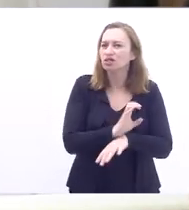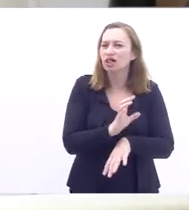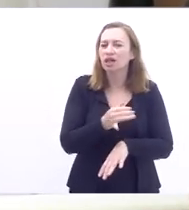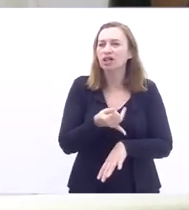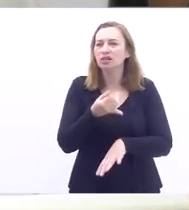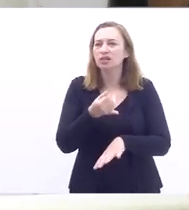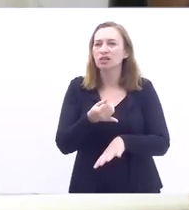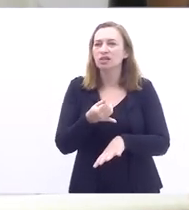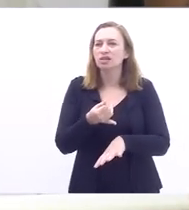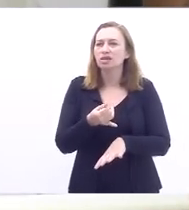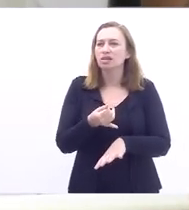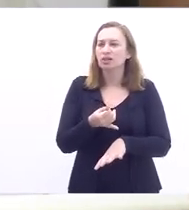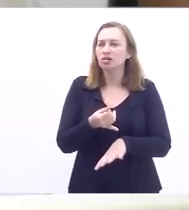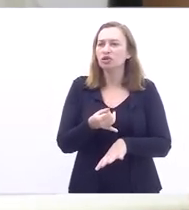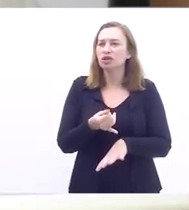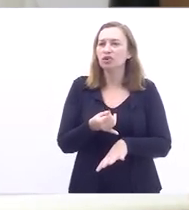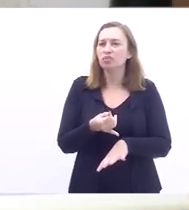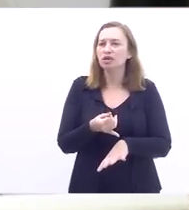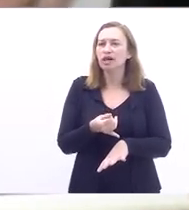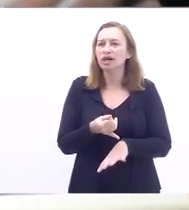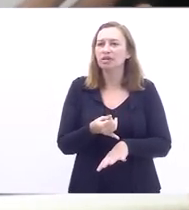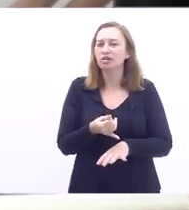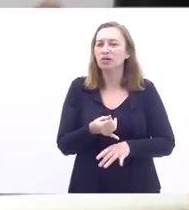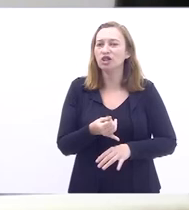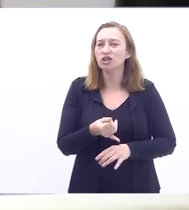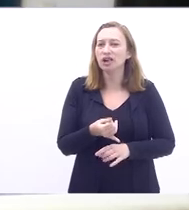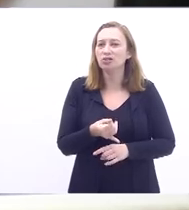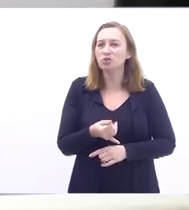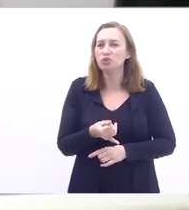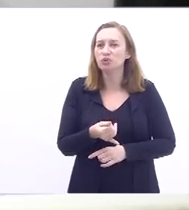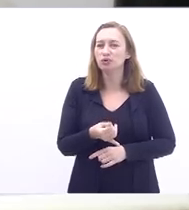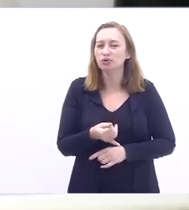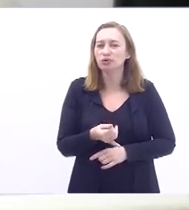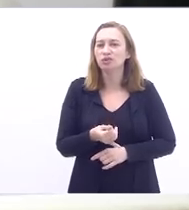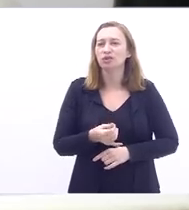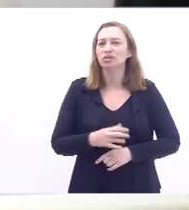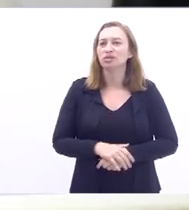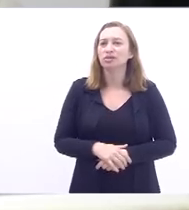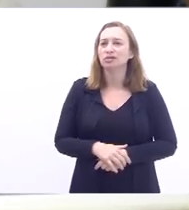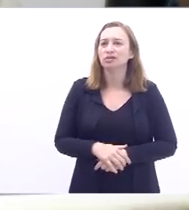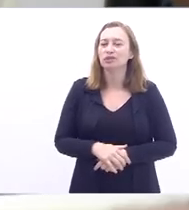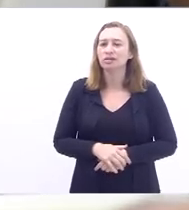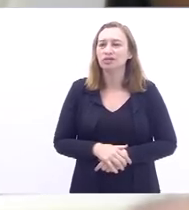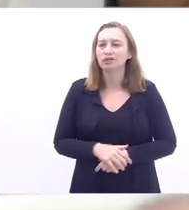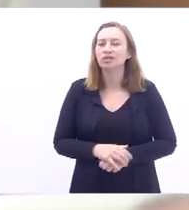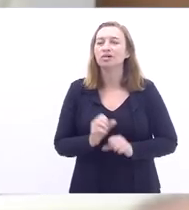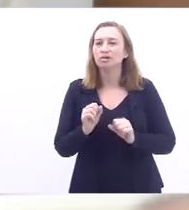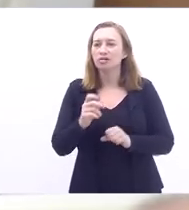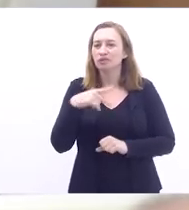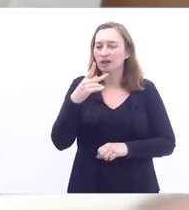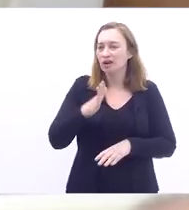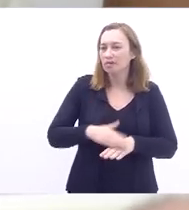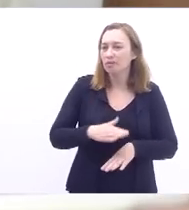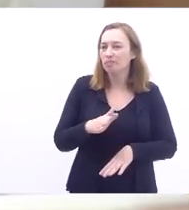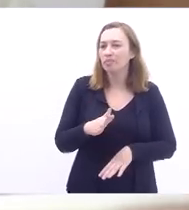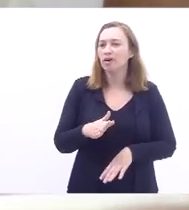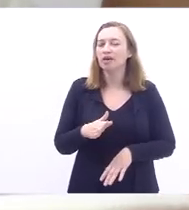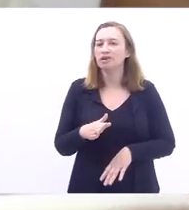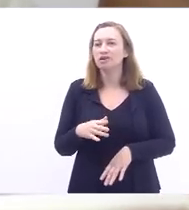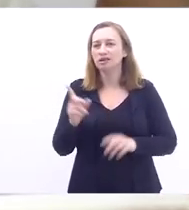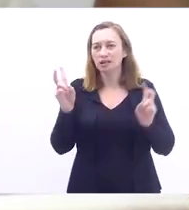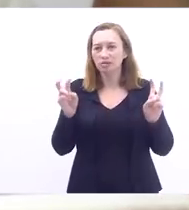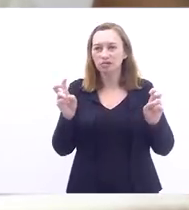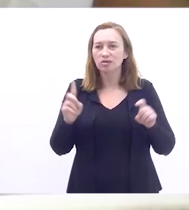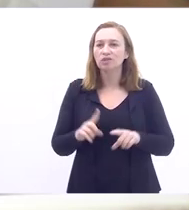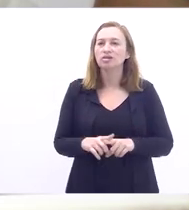alongar muito né vou trazer acho que um ponto muito específico né porque acho que assim de encontro antes da Oi fala pode abordar muito melhor essas questões